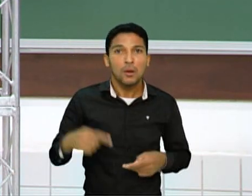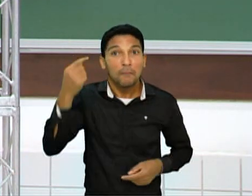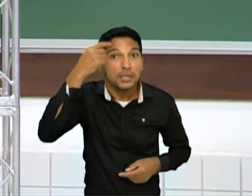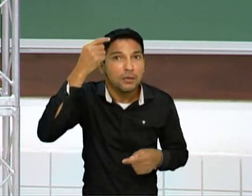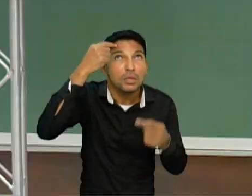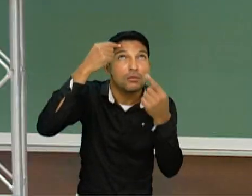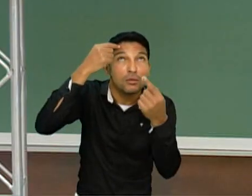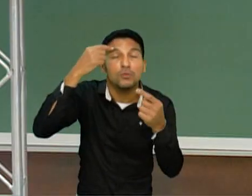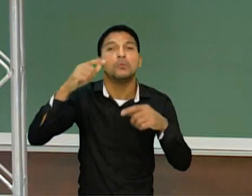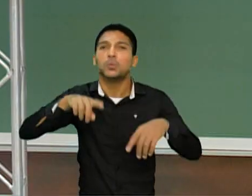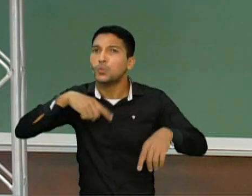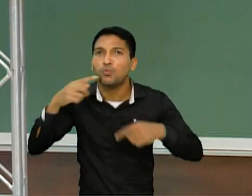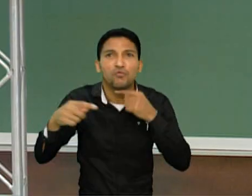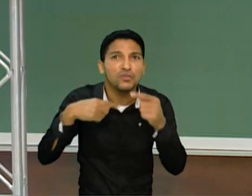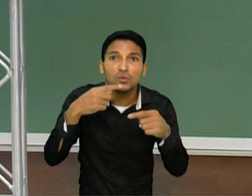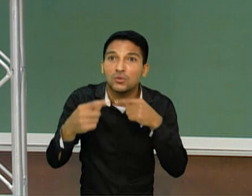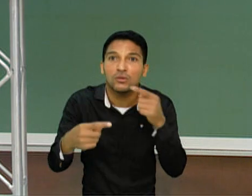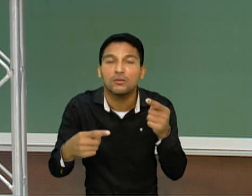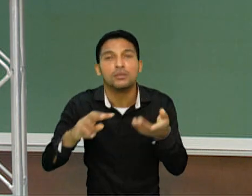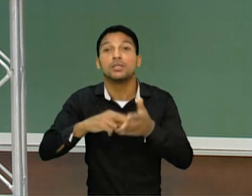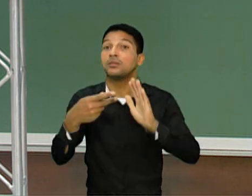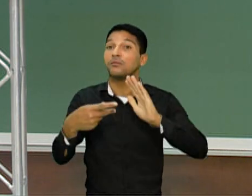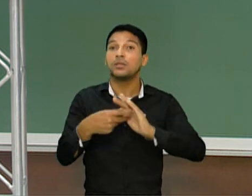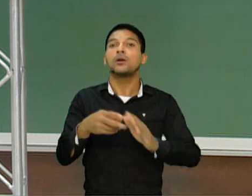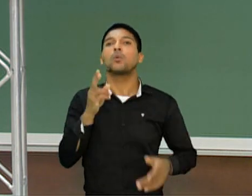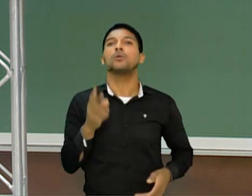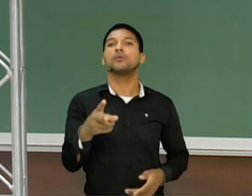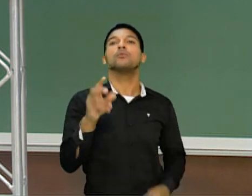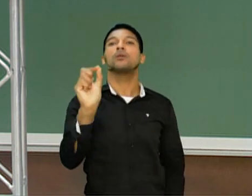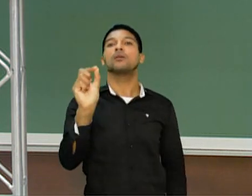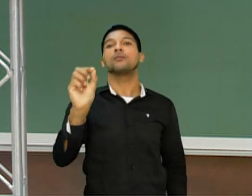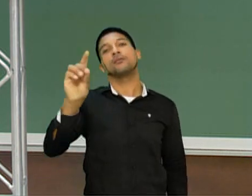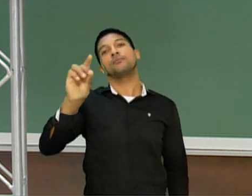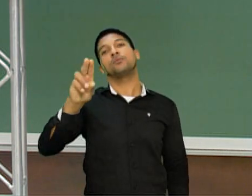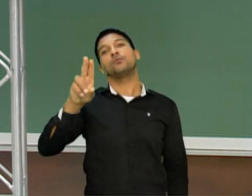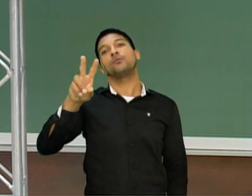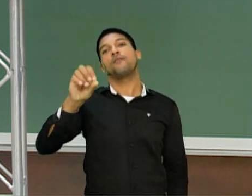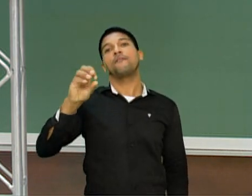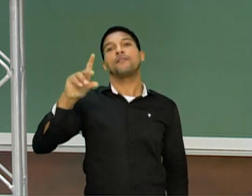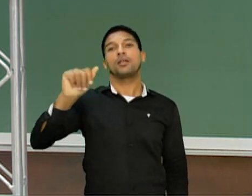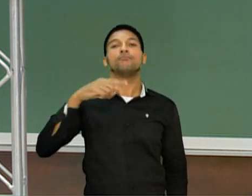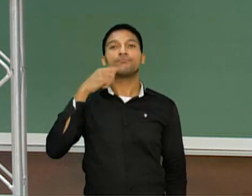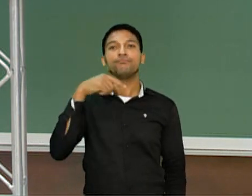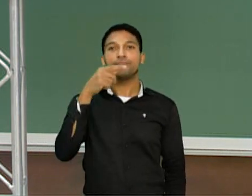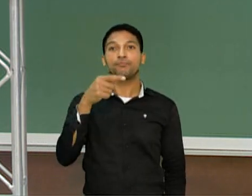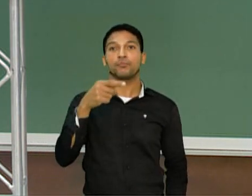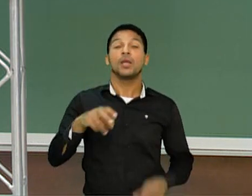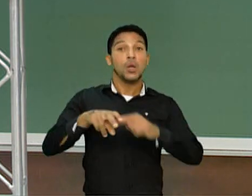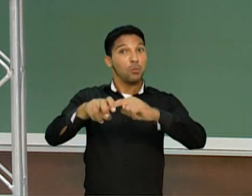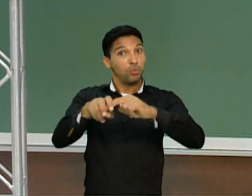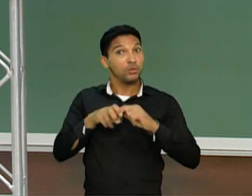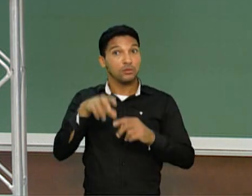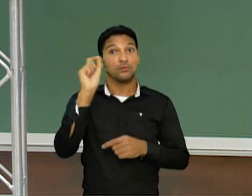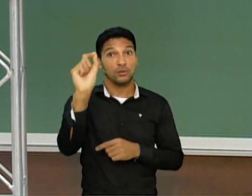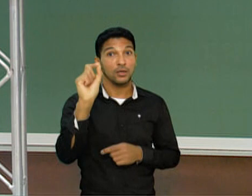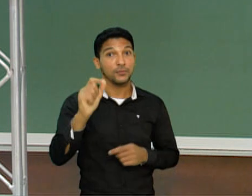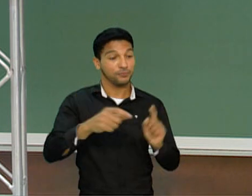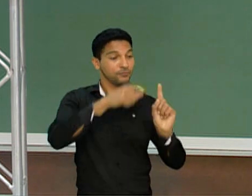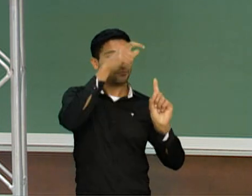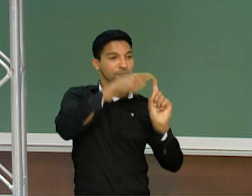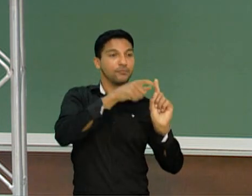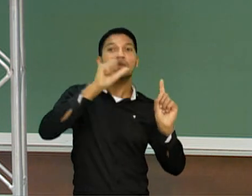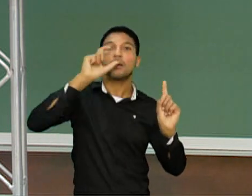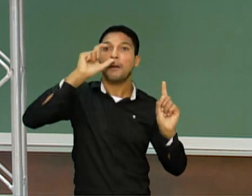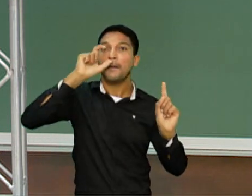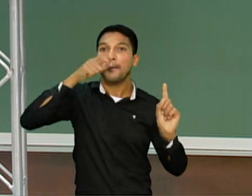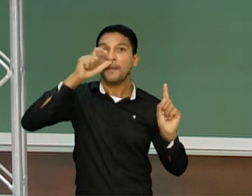dúvida, que é justamente esse início da pesquisa do Descartes para garantir